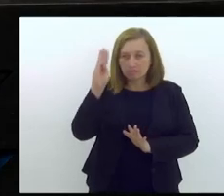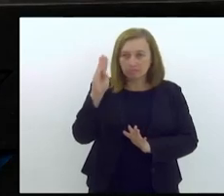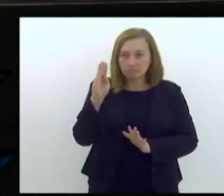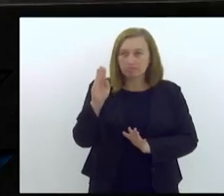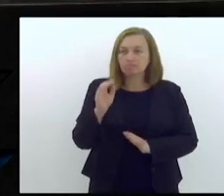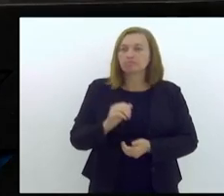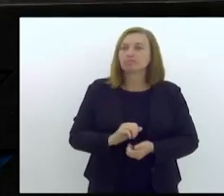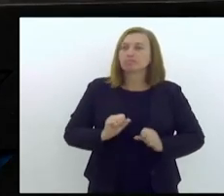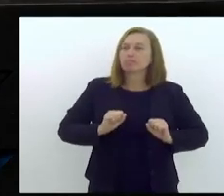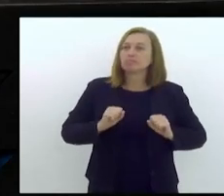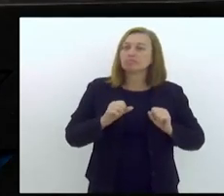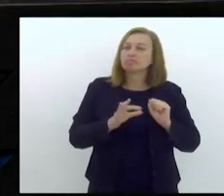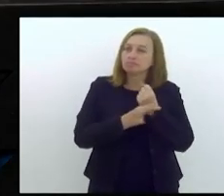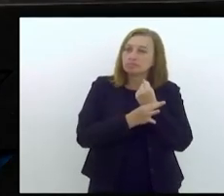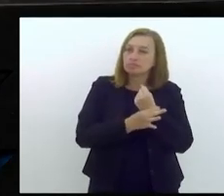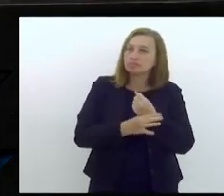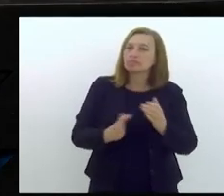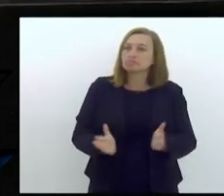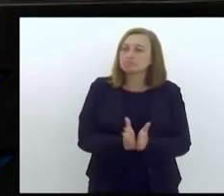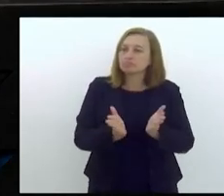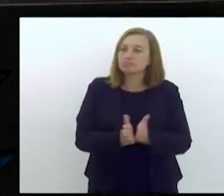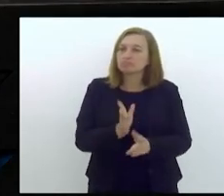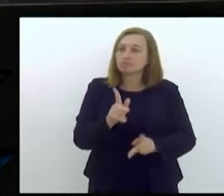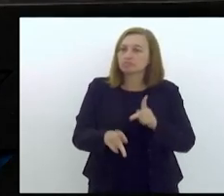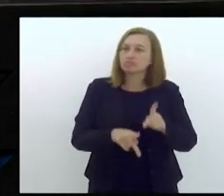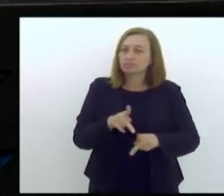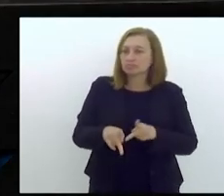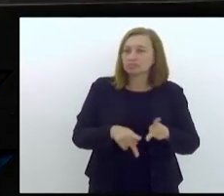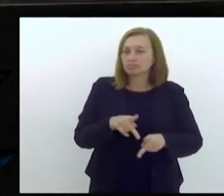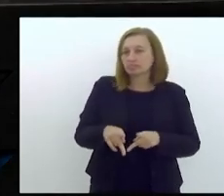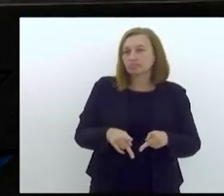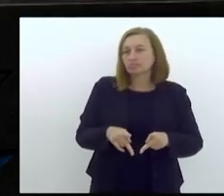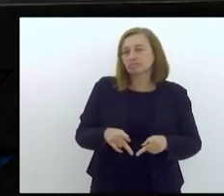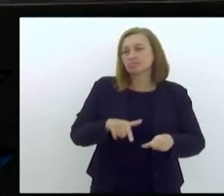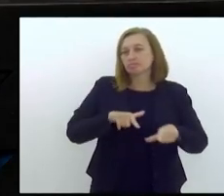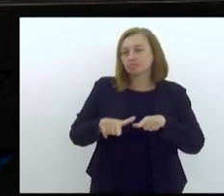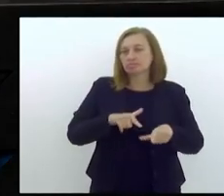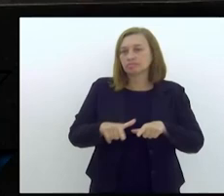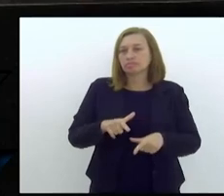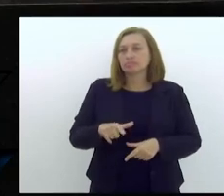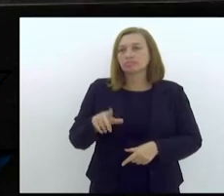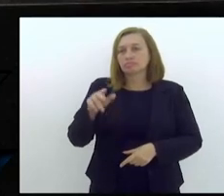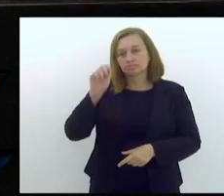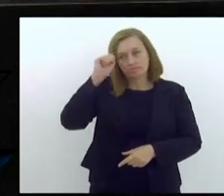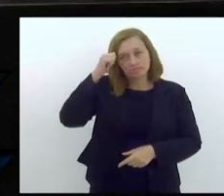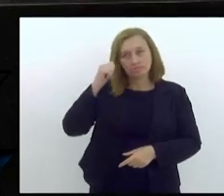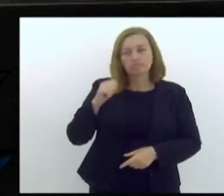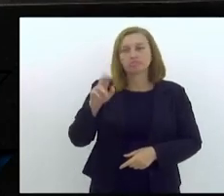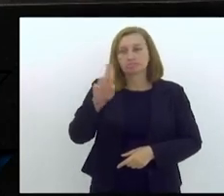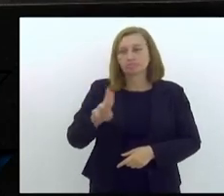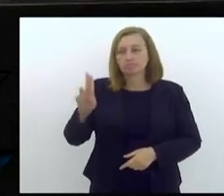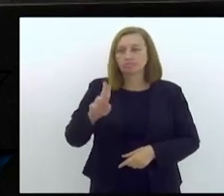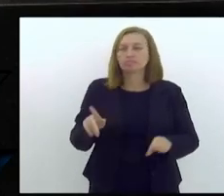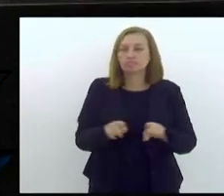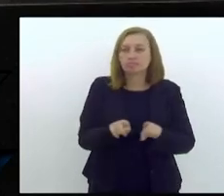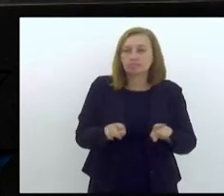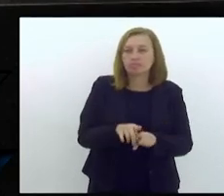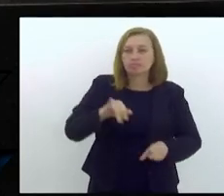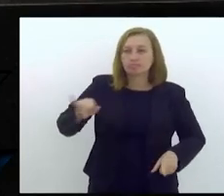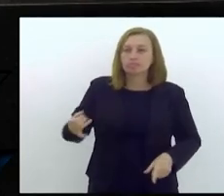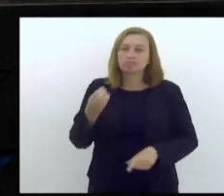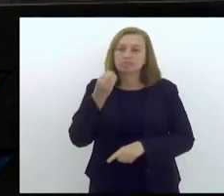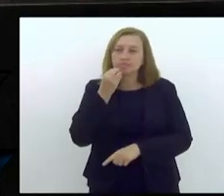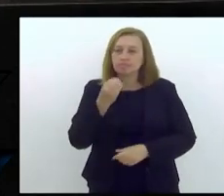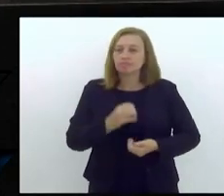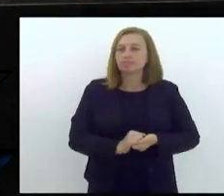garantia do povo negro pobre trabalhador nas universidades quero aproveitar também a oportunidade